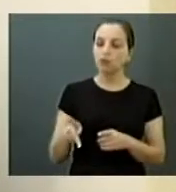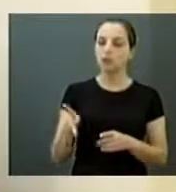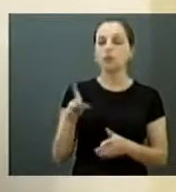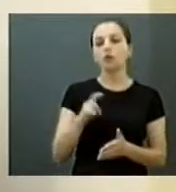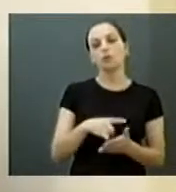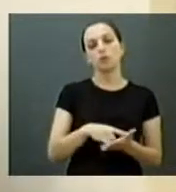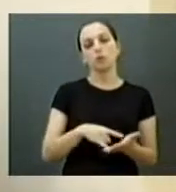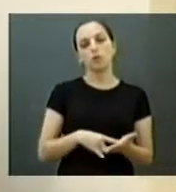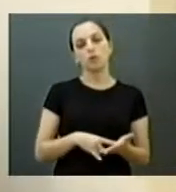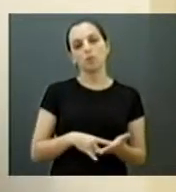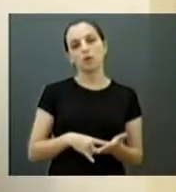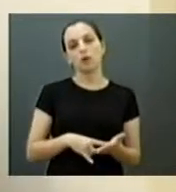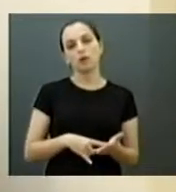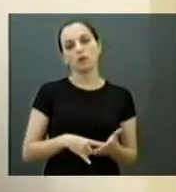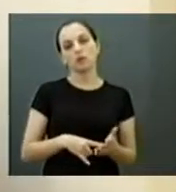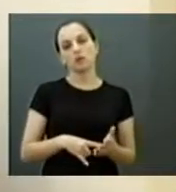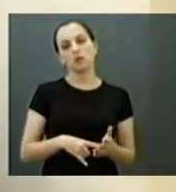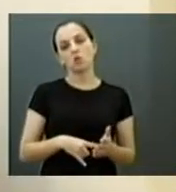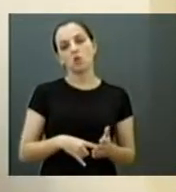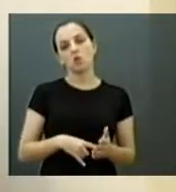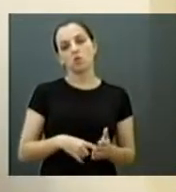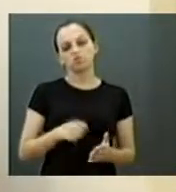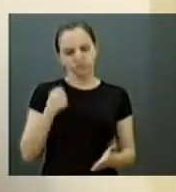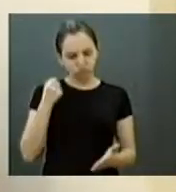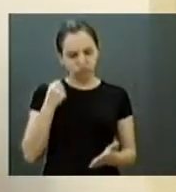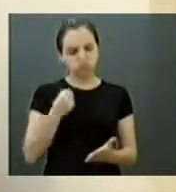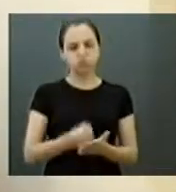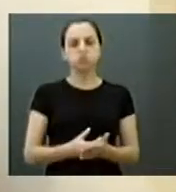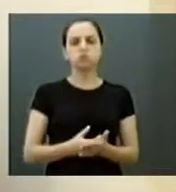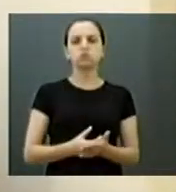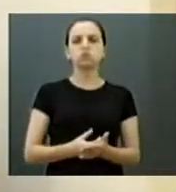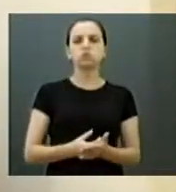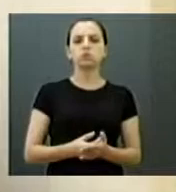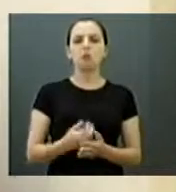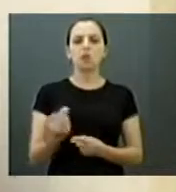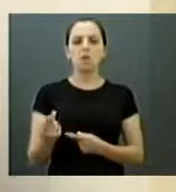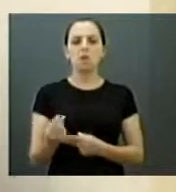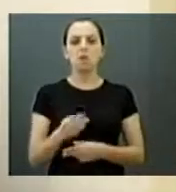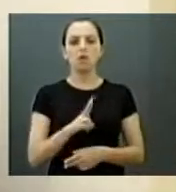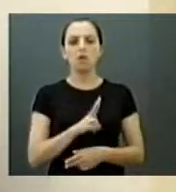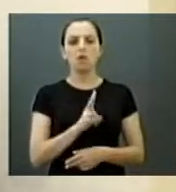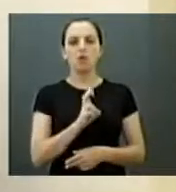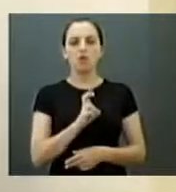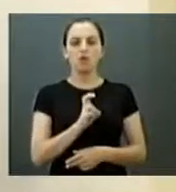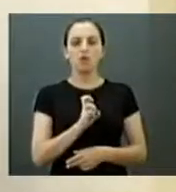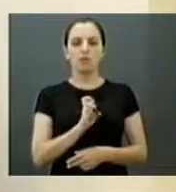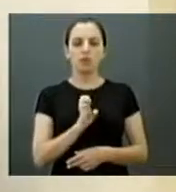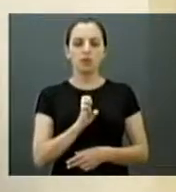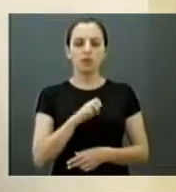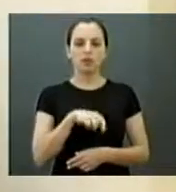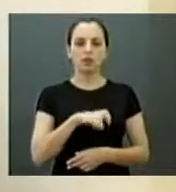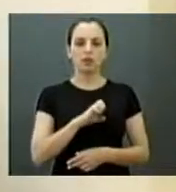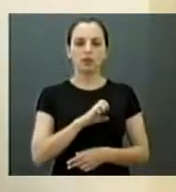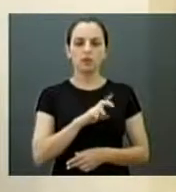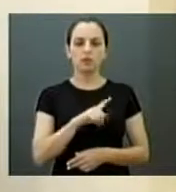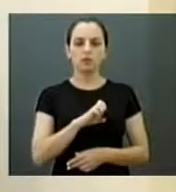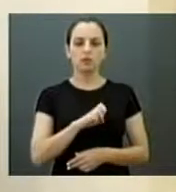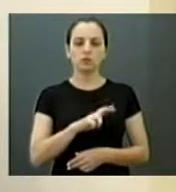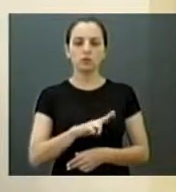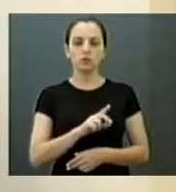com algumas republiquetas, com ditadores tipo Venezuela, tipo alguns países da